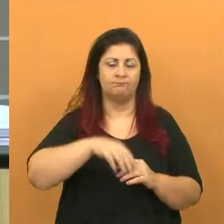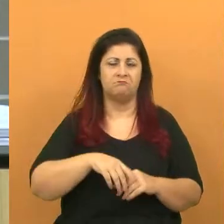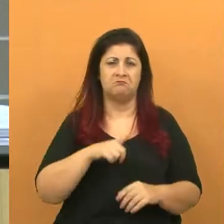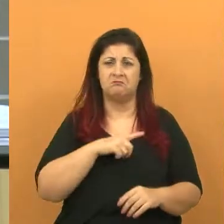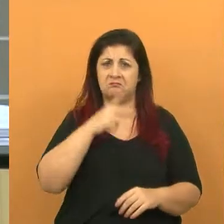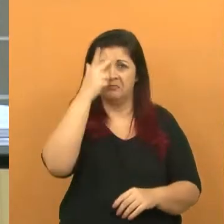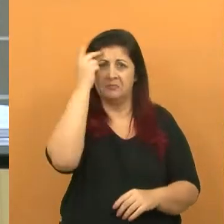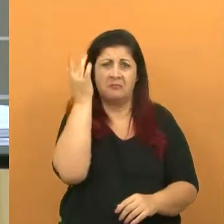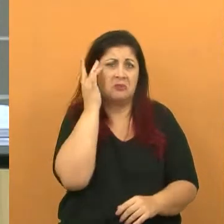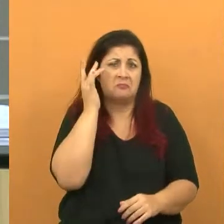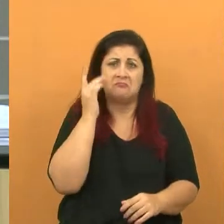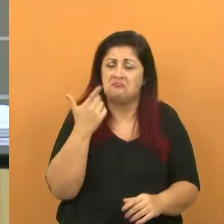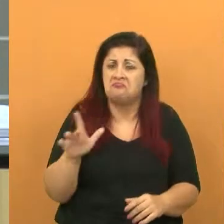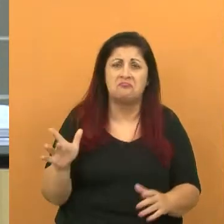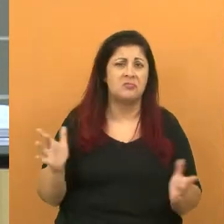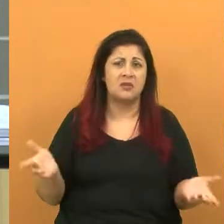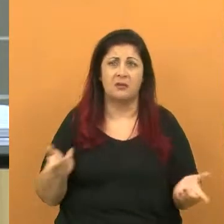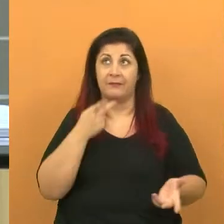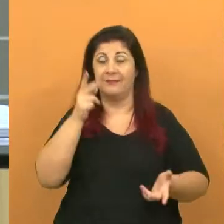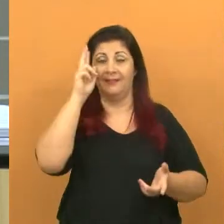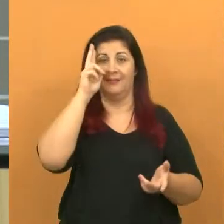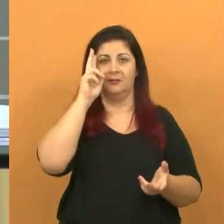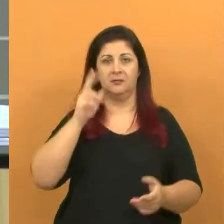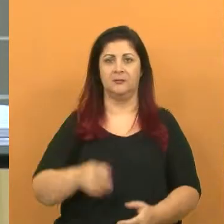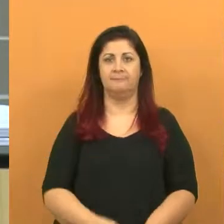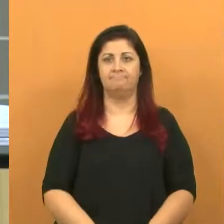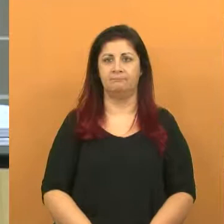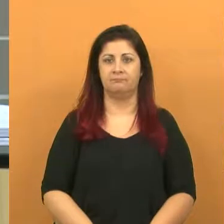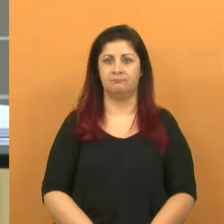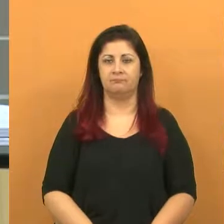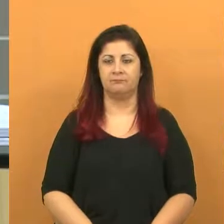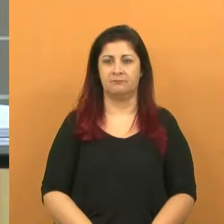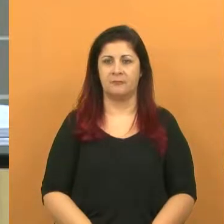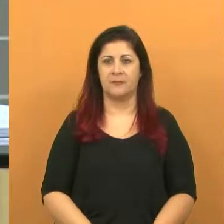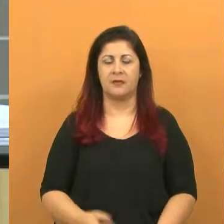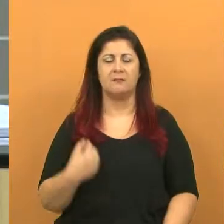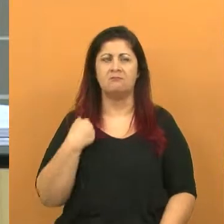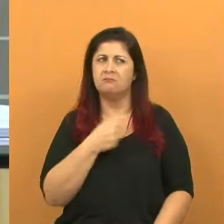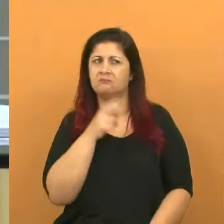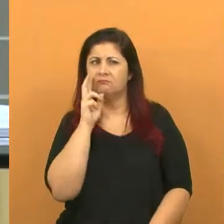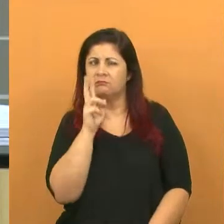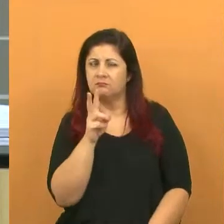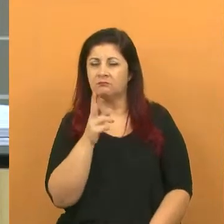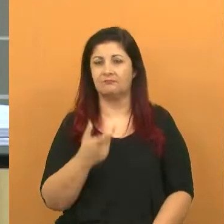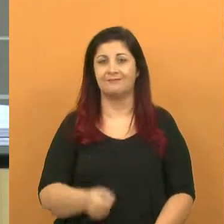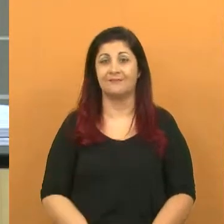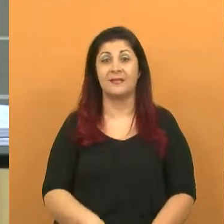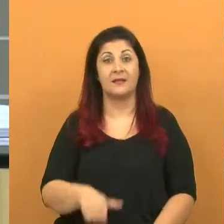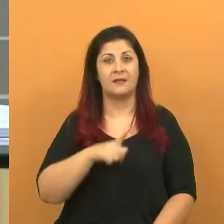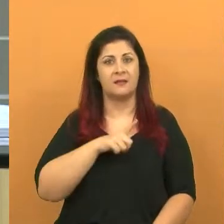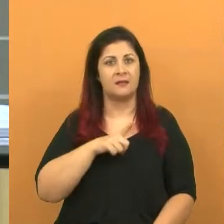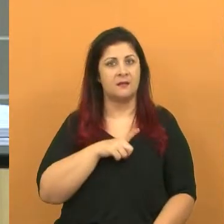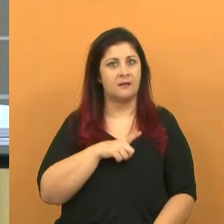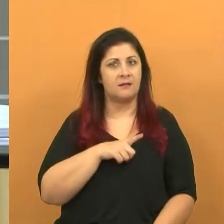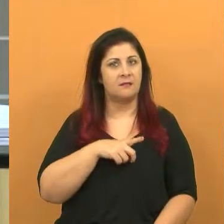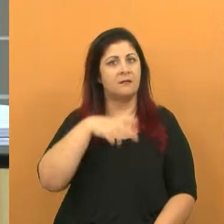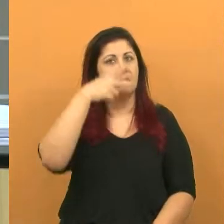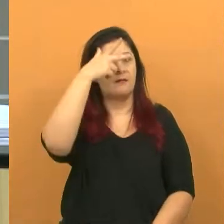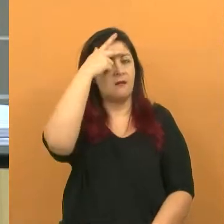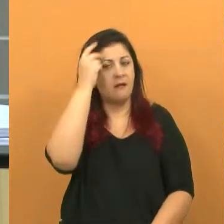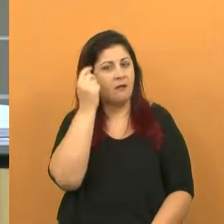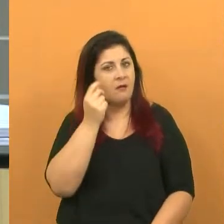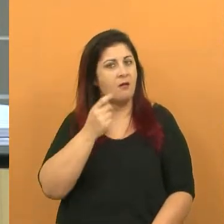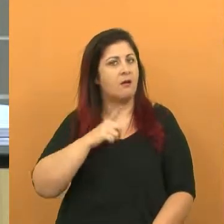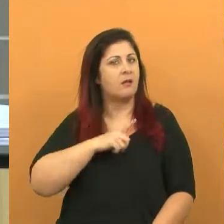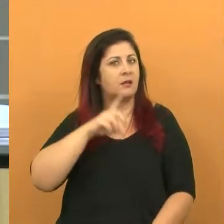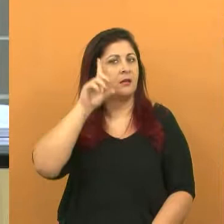tem dom para contar história, né? A gente observa isso. E essas pessoas, elas adquirem esse